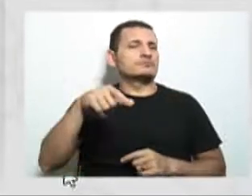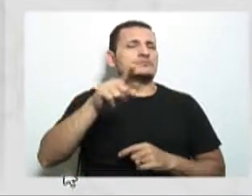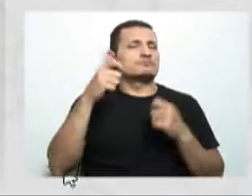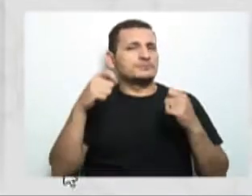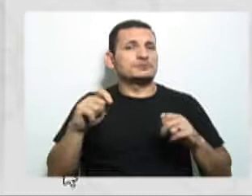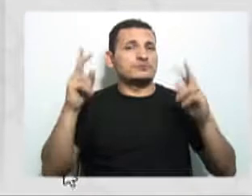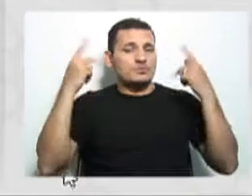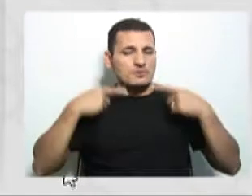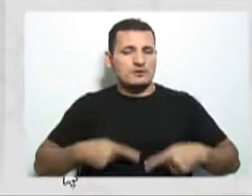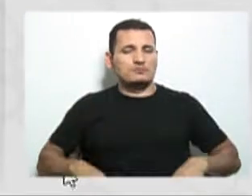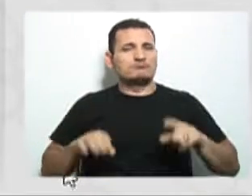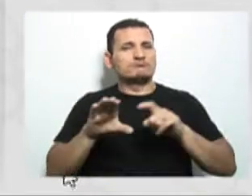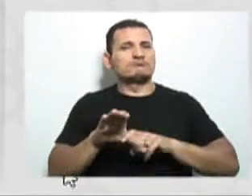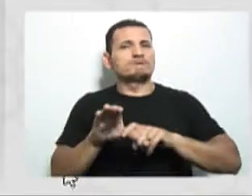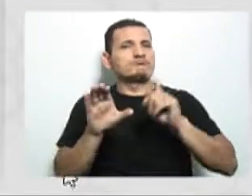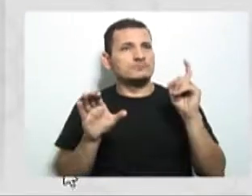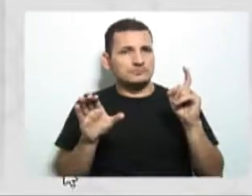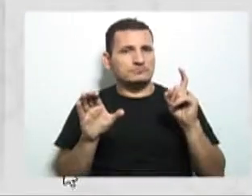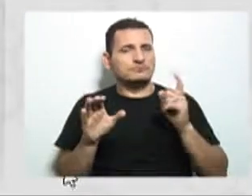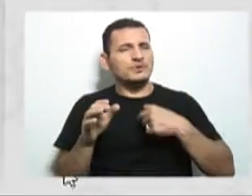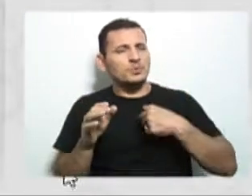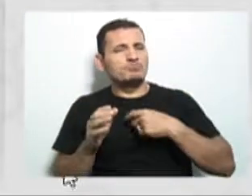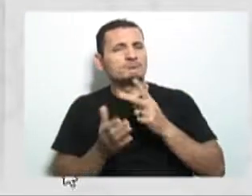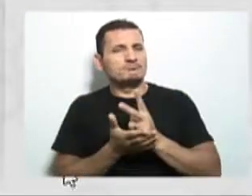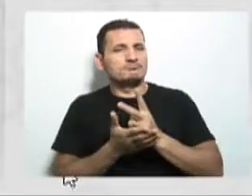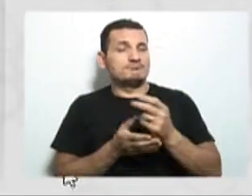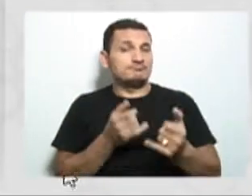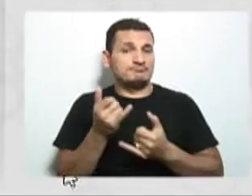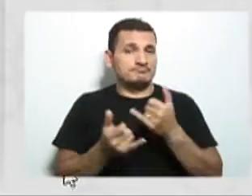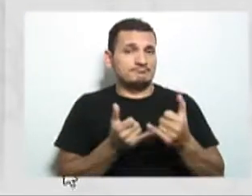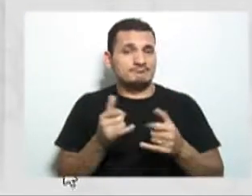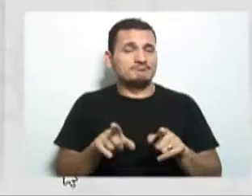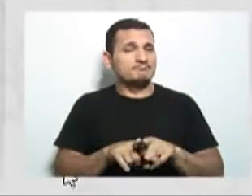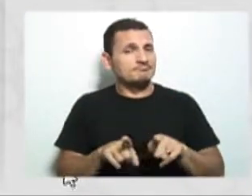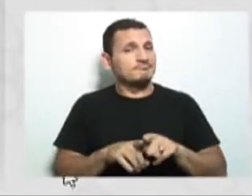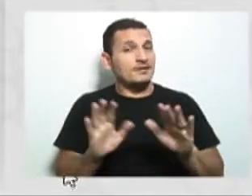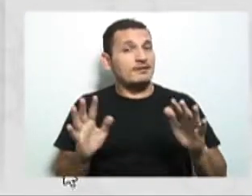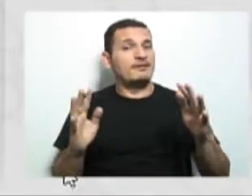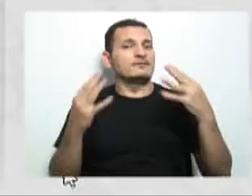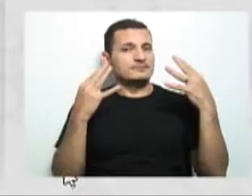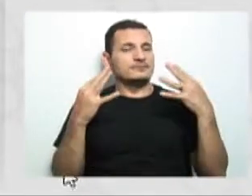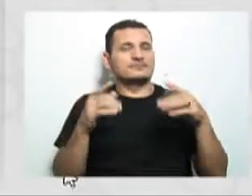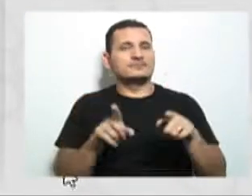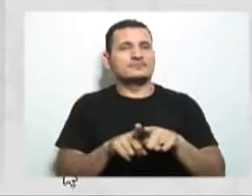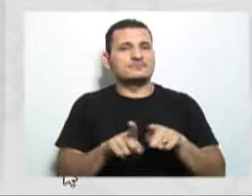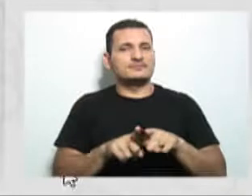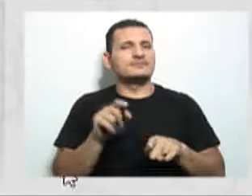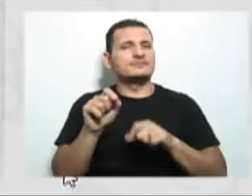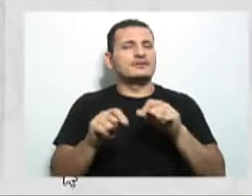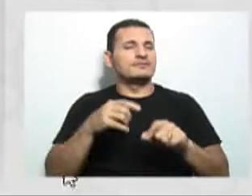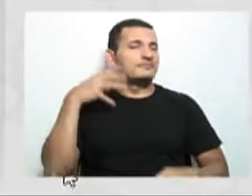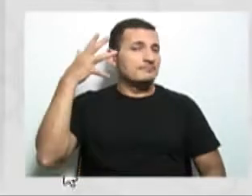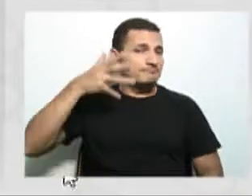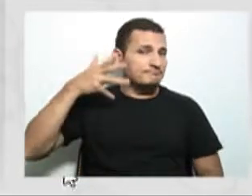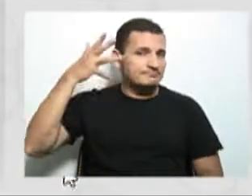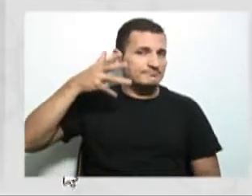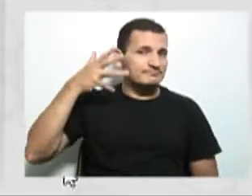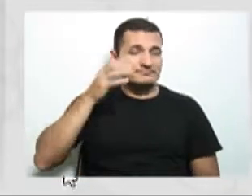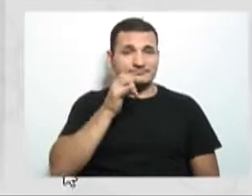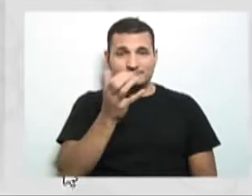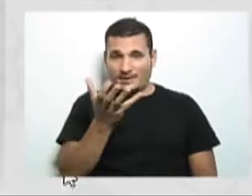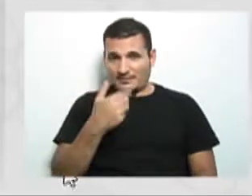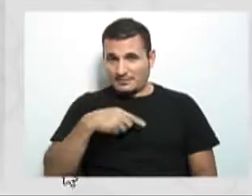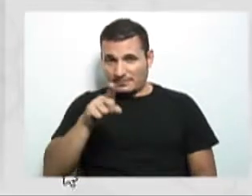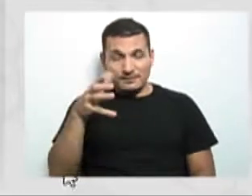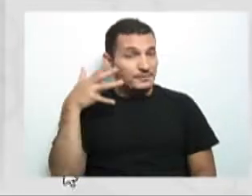humaninho independente. Eu até brinco, não é? Eu até chamo a atenção nas palestras que eu dou, se quiser que eu dê uma palestra aí, só